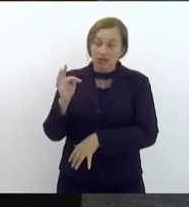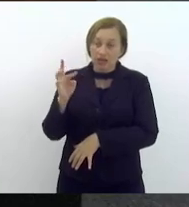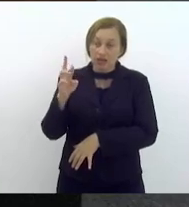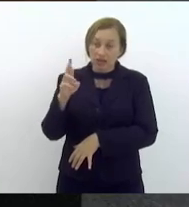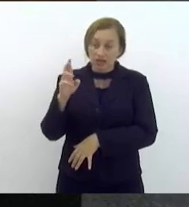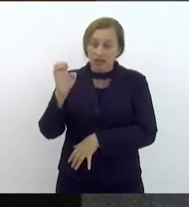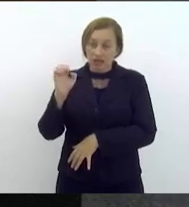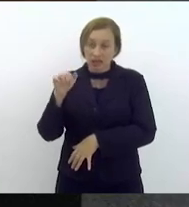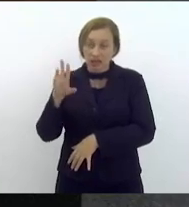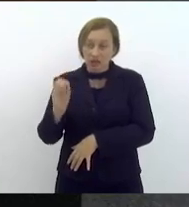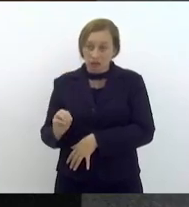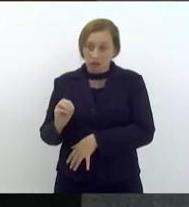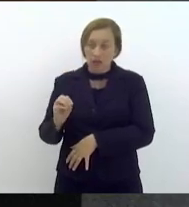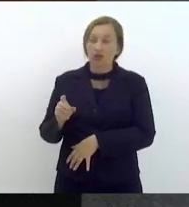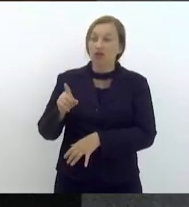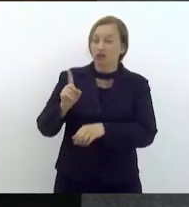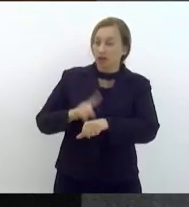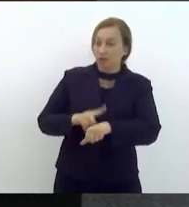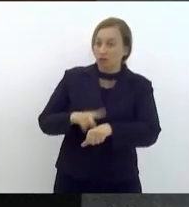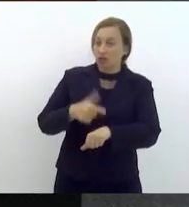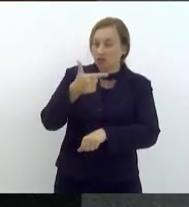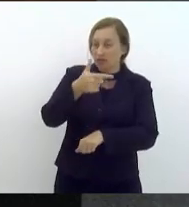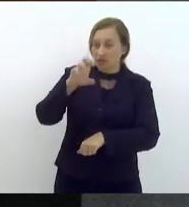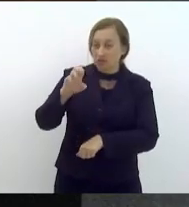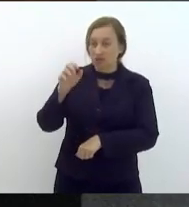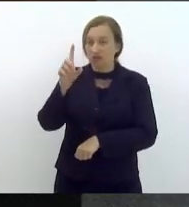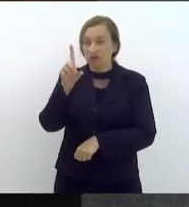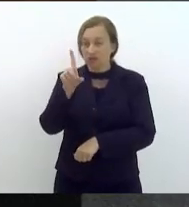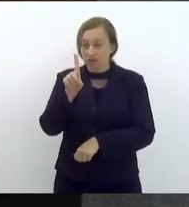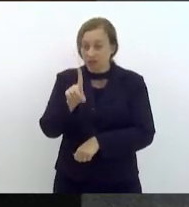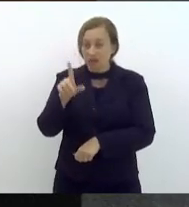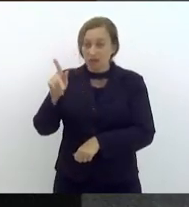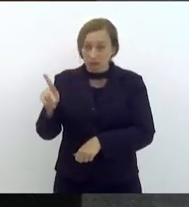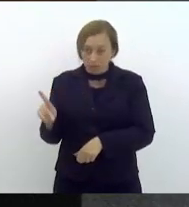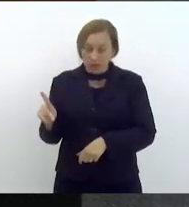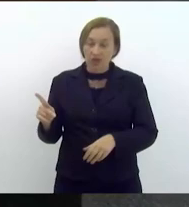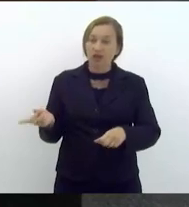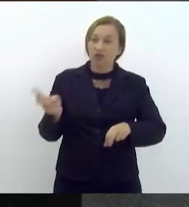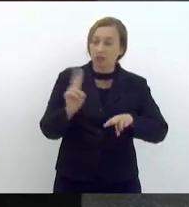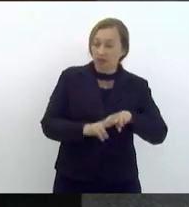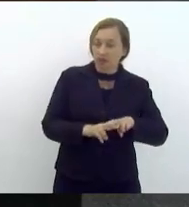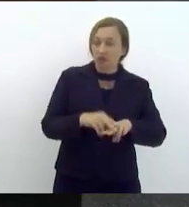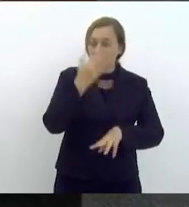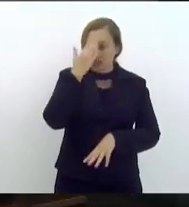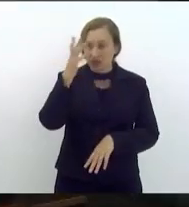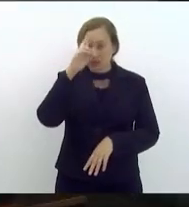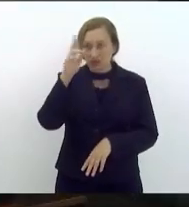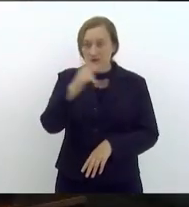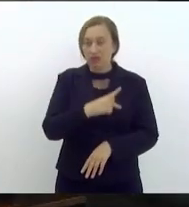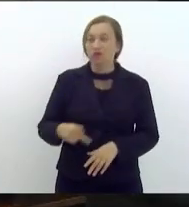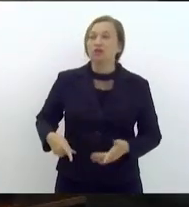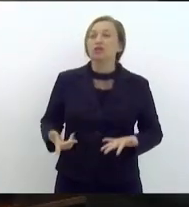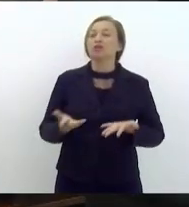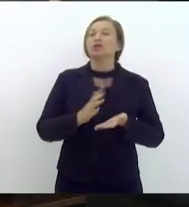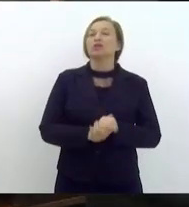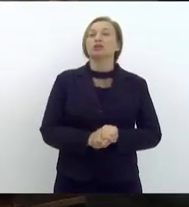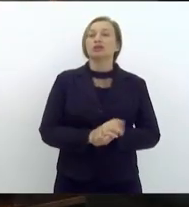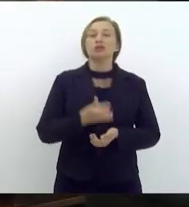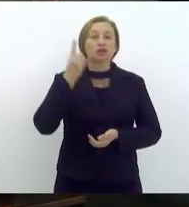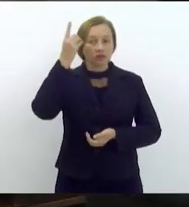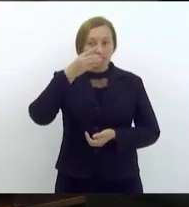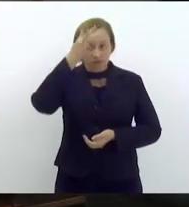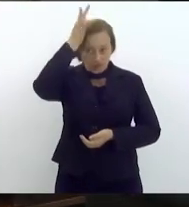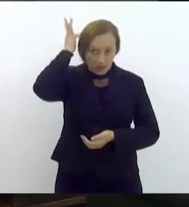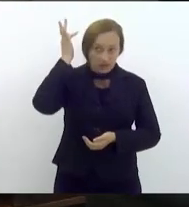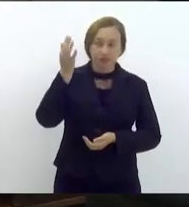momento estava na 25 DP e que foi a autora dessa prisão Obrigada deputada tia Ju Deputado Fred Pacheco